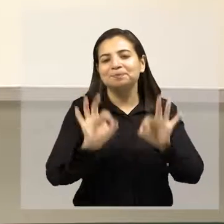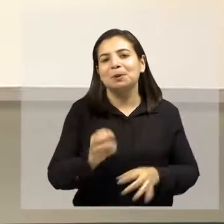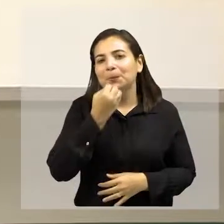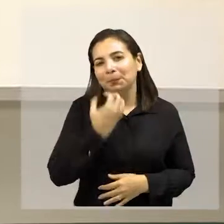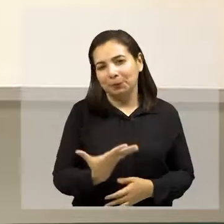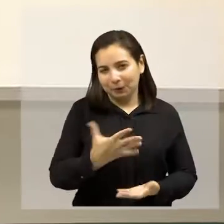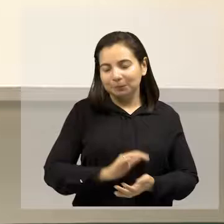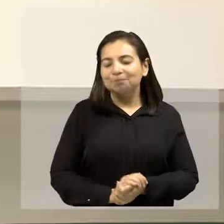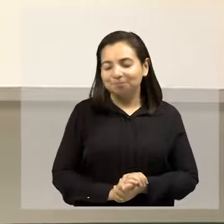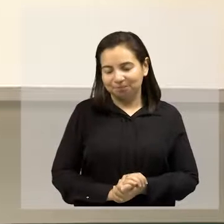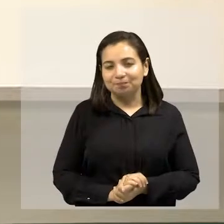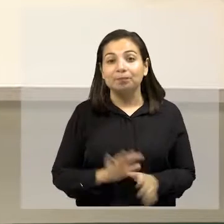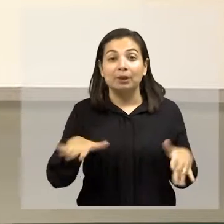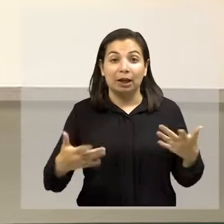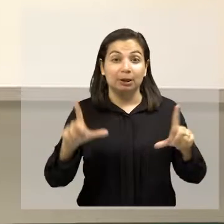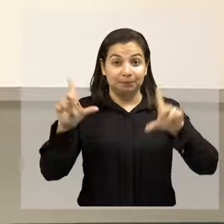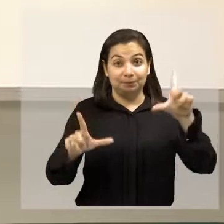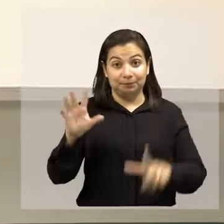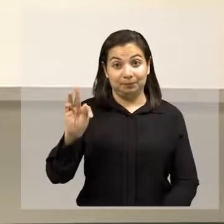também